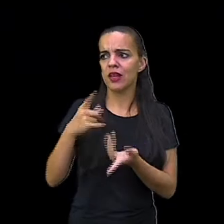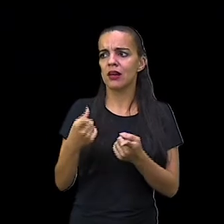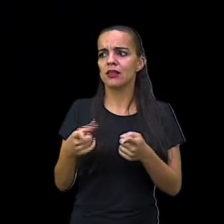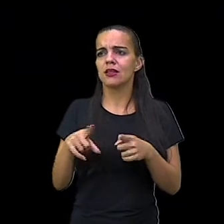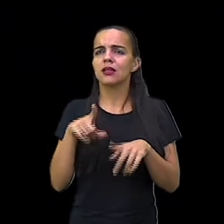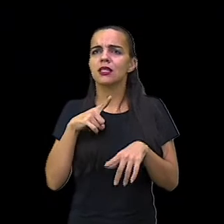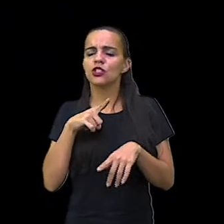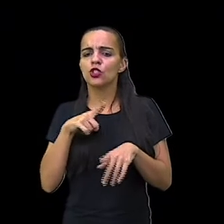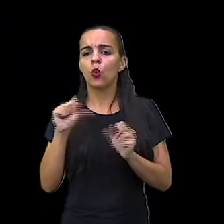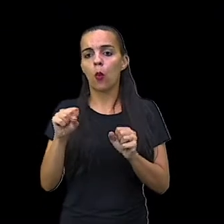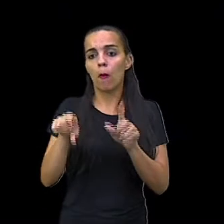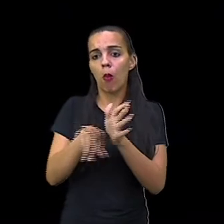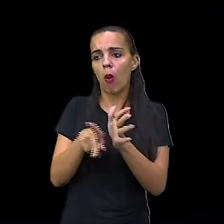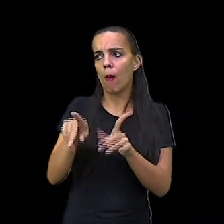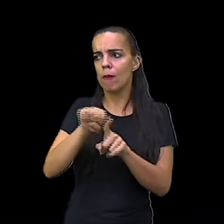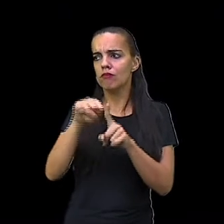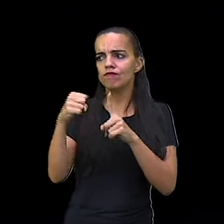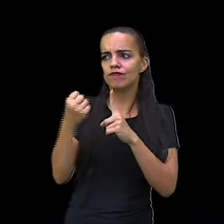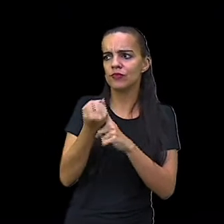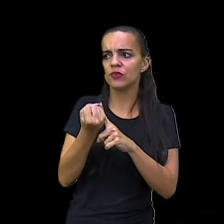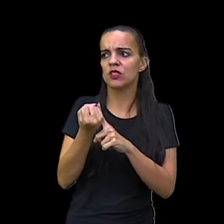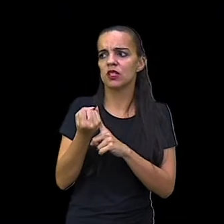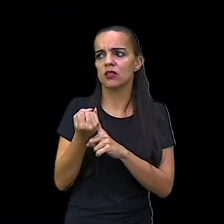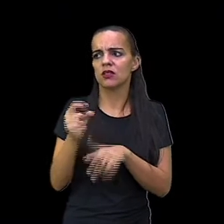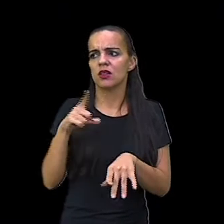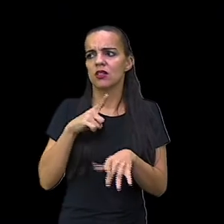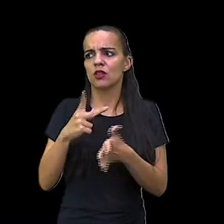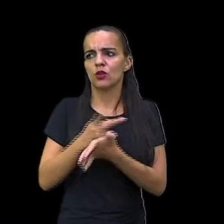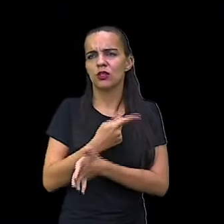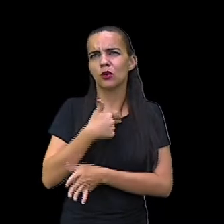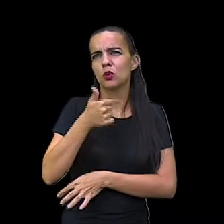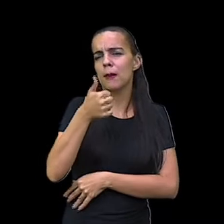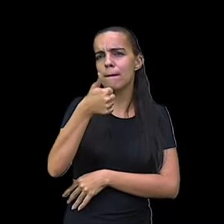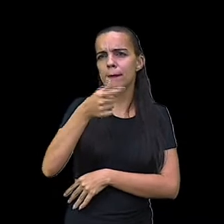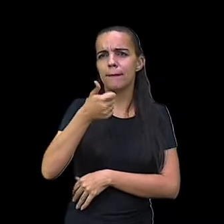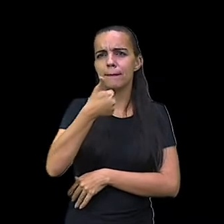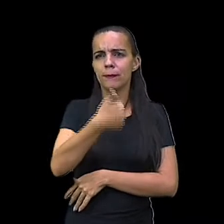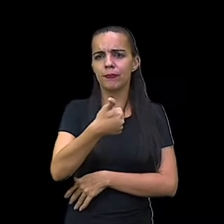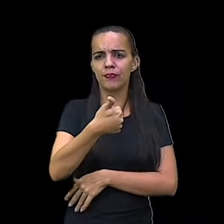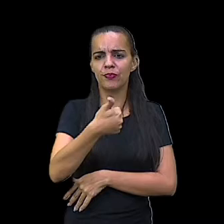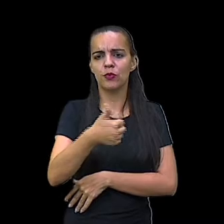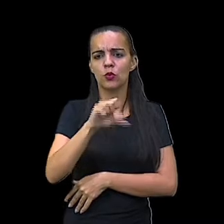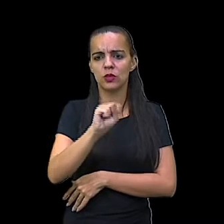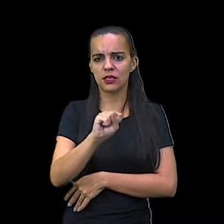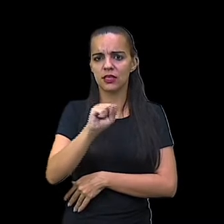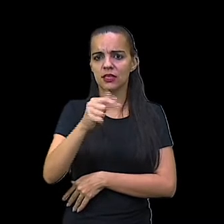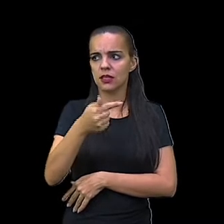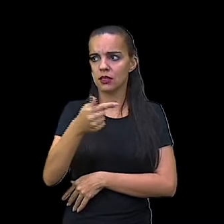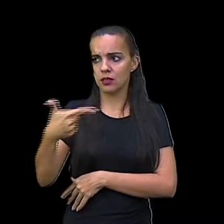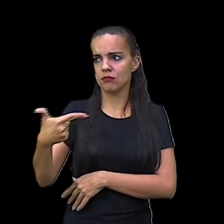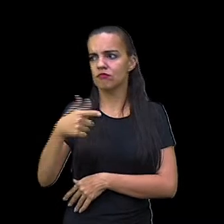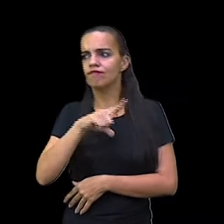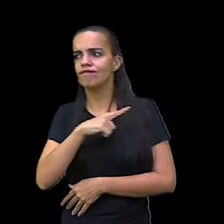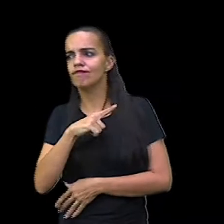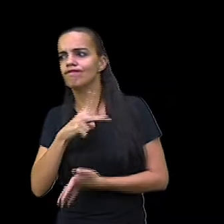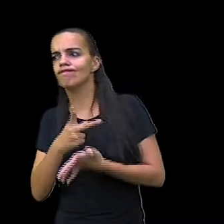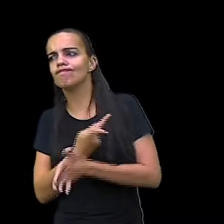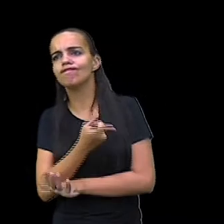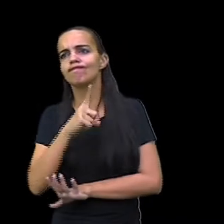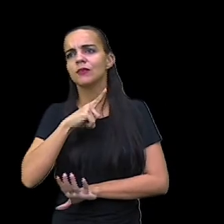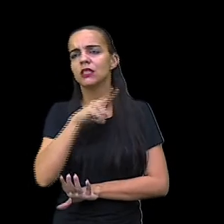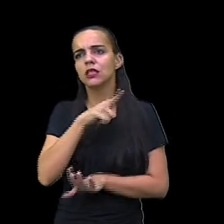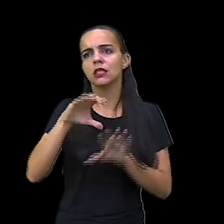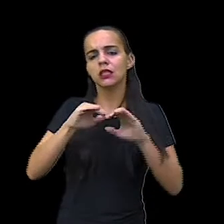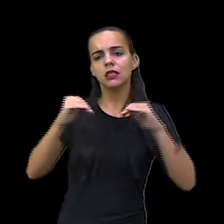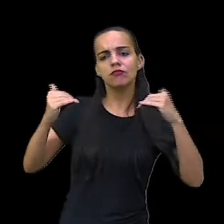em Haia, nos Países Baixos, em 1872, e durante a 5ª edição do Congresso